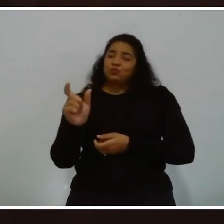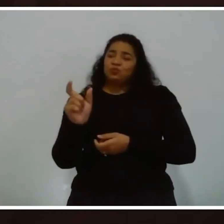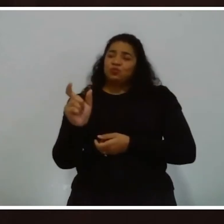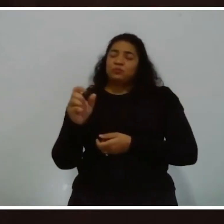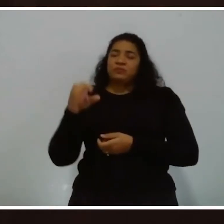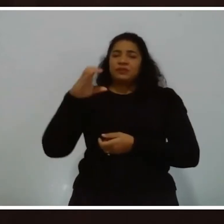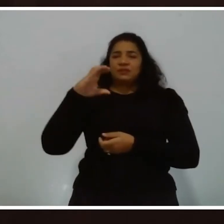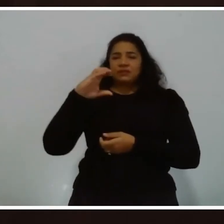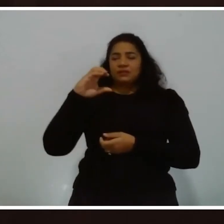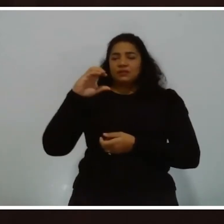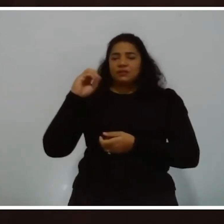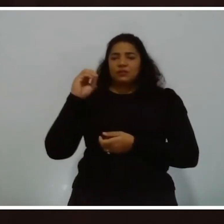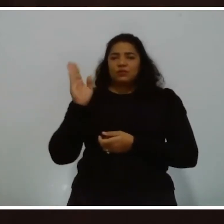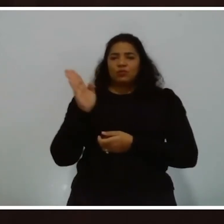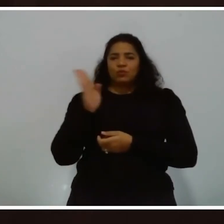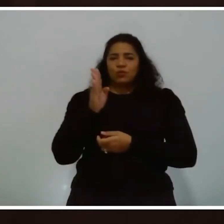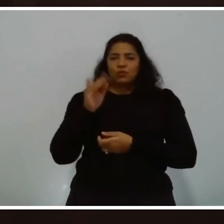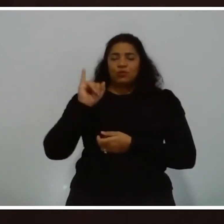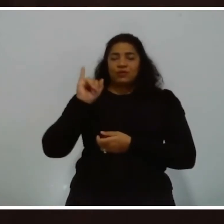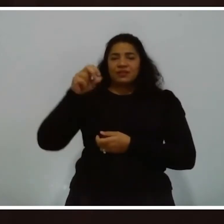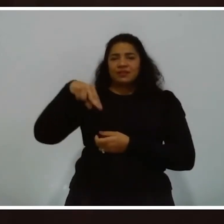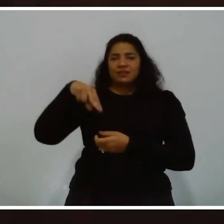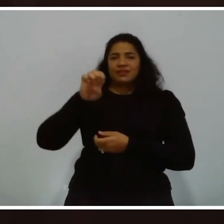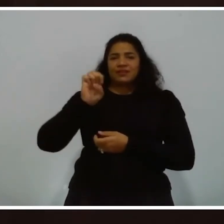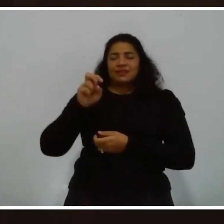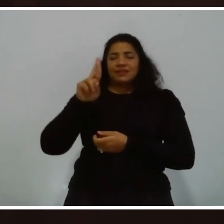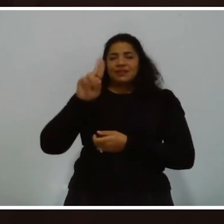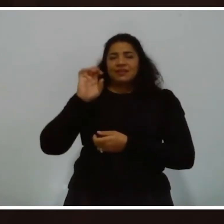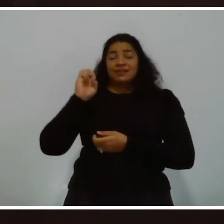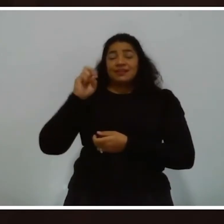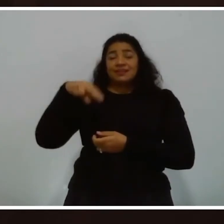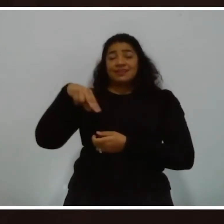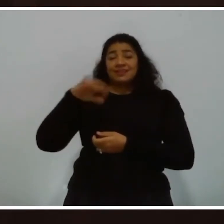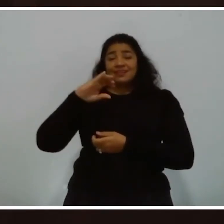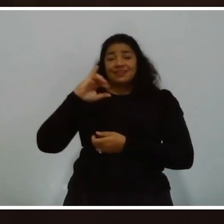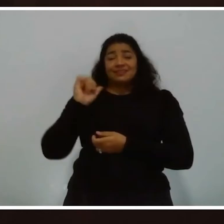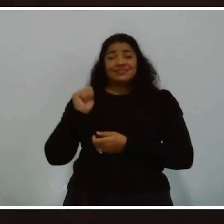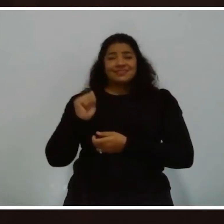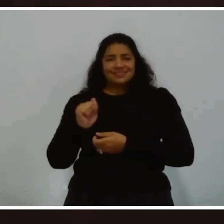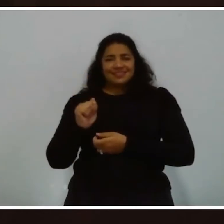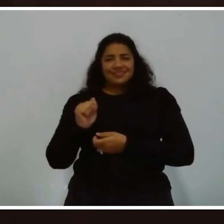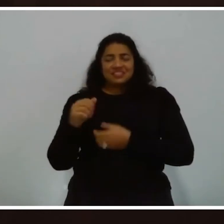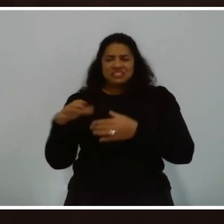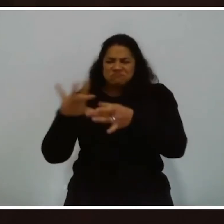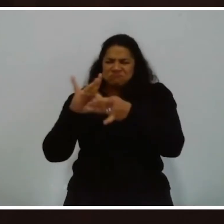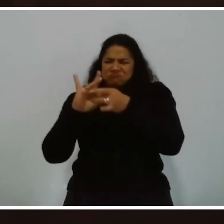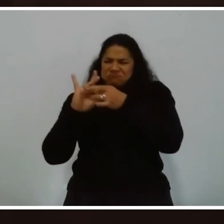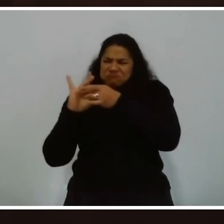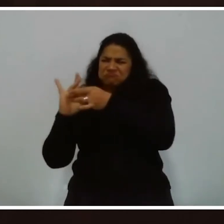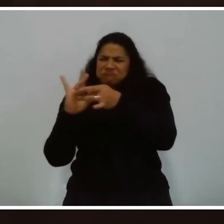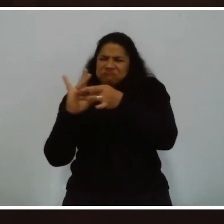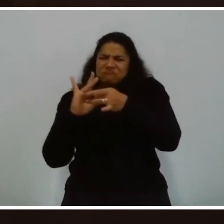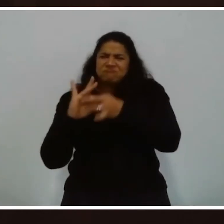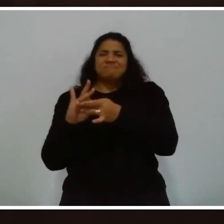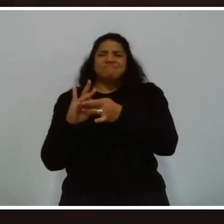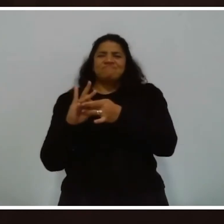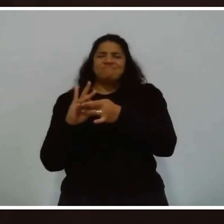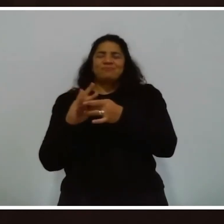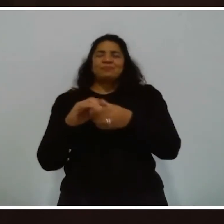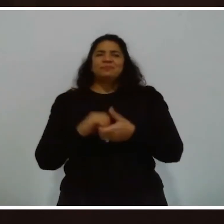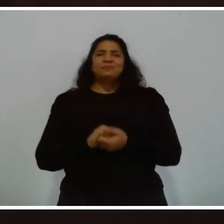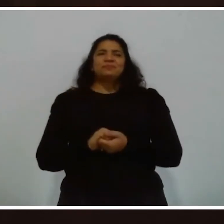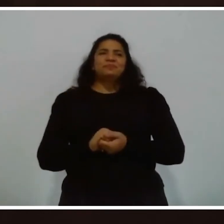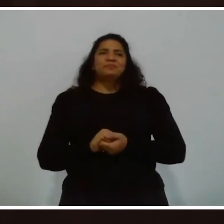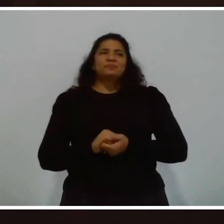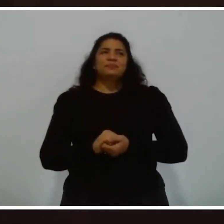Pai, o Pai está no Filho, né? Um está inerente ao outro, tá? Vamos lá,